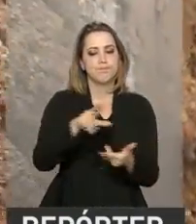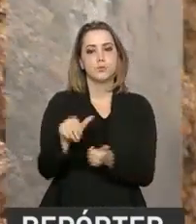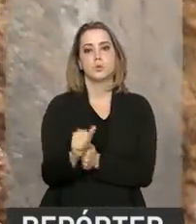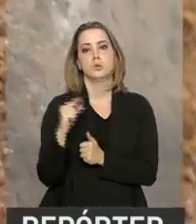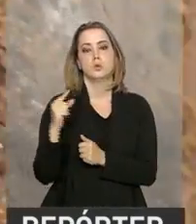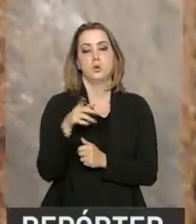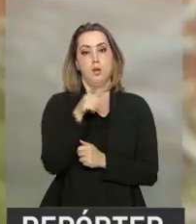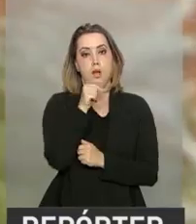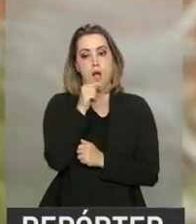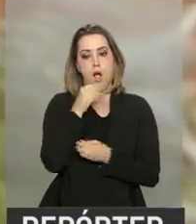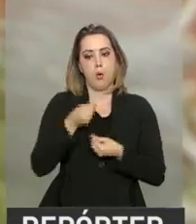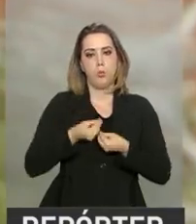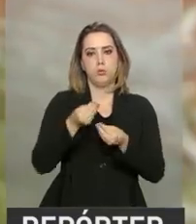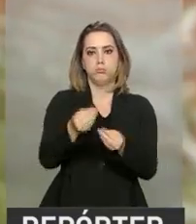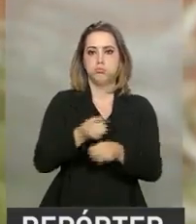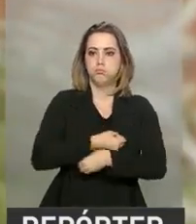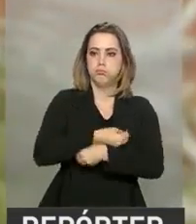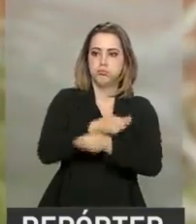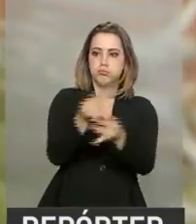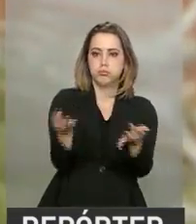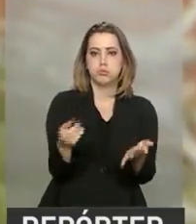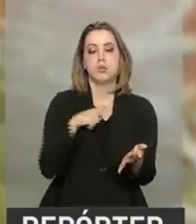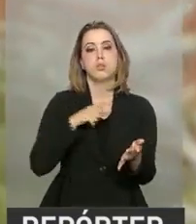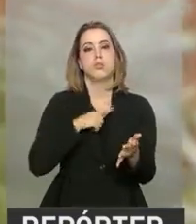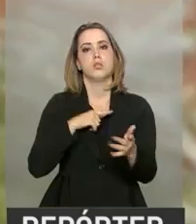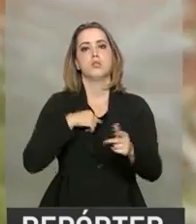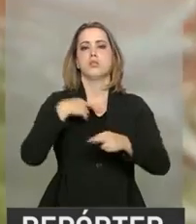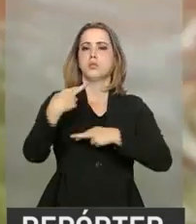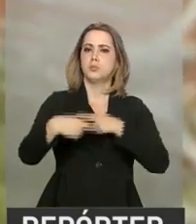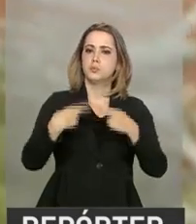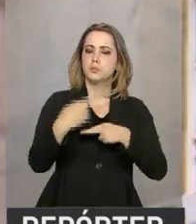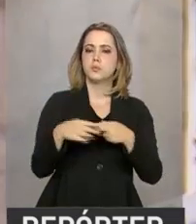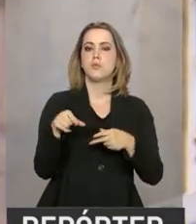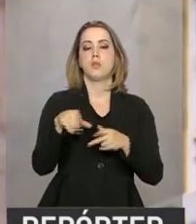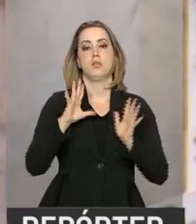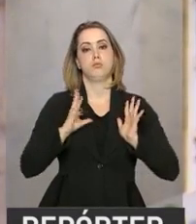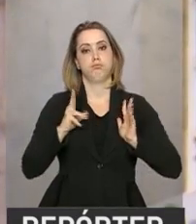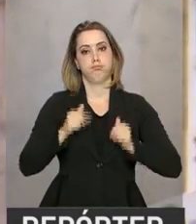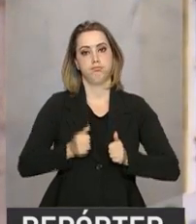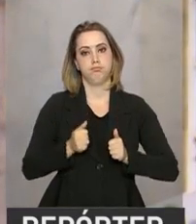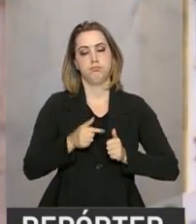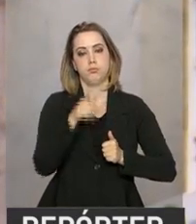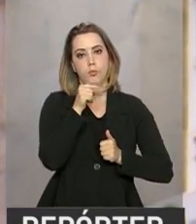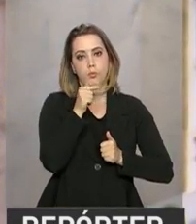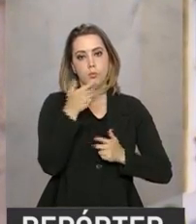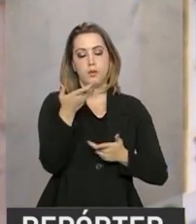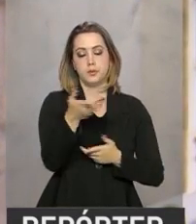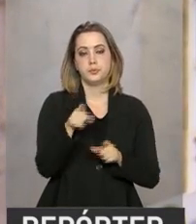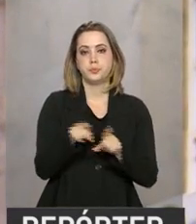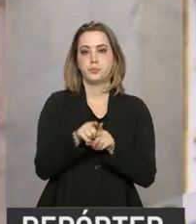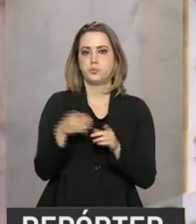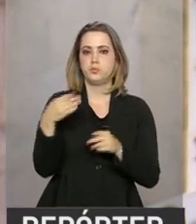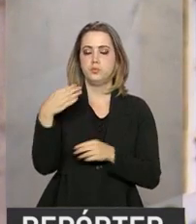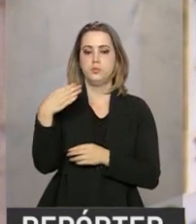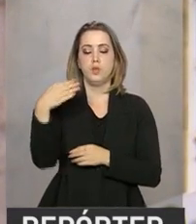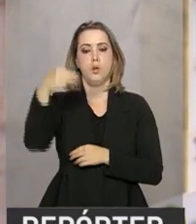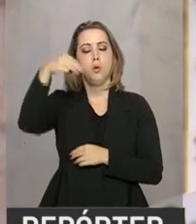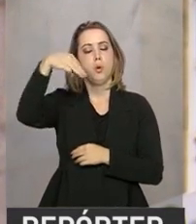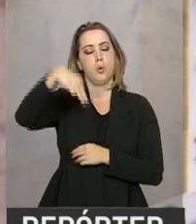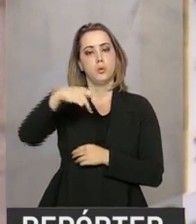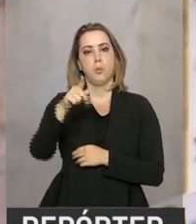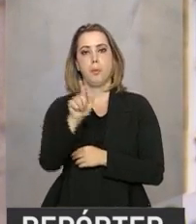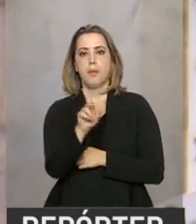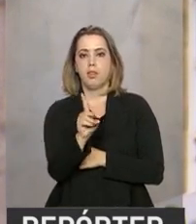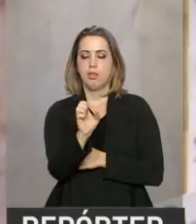de água à coleta eo tratamento de esgoto no país o governo federal por meio do banco nacional de desenvolvimento